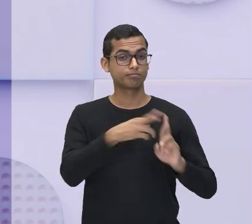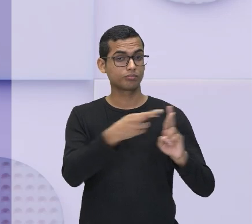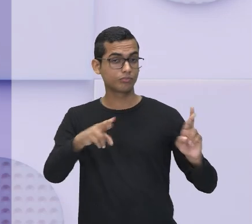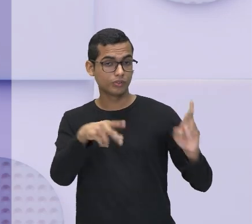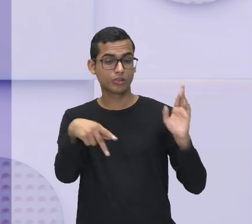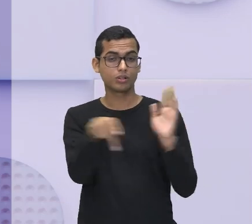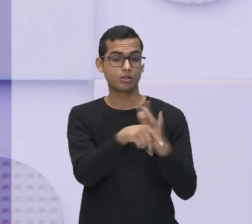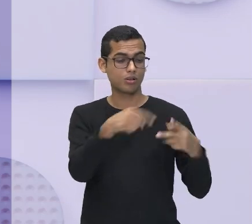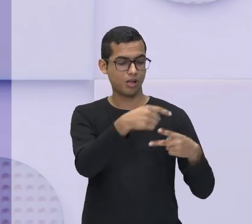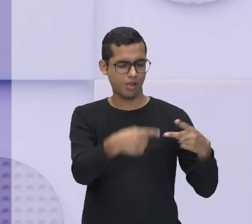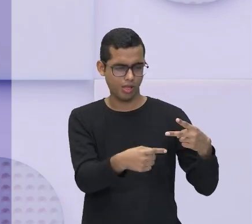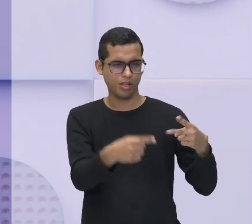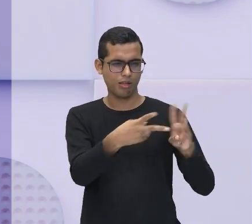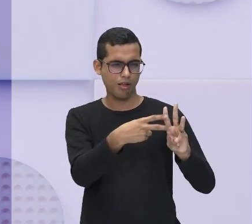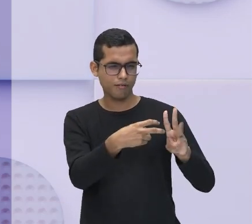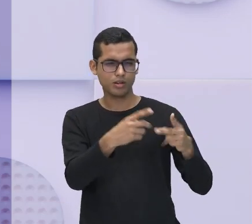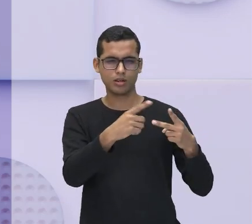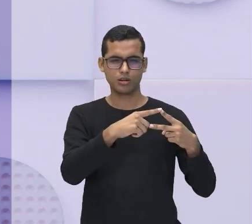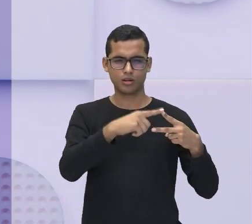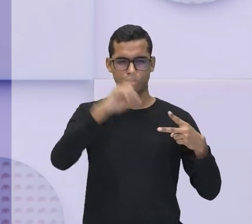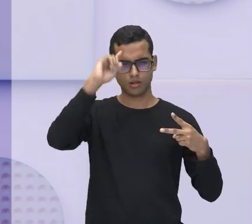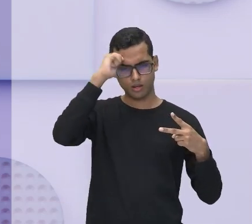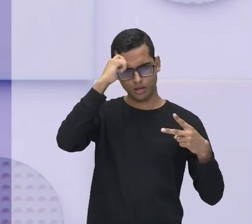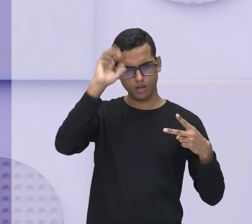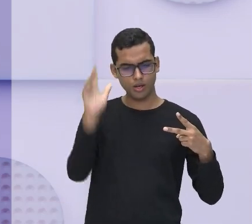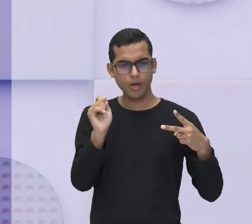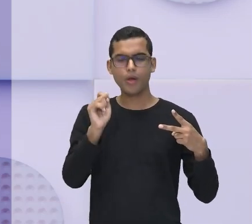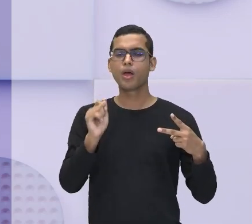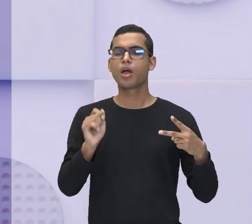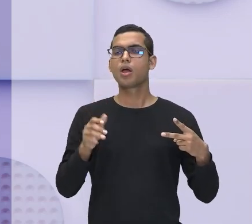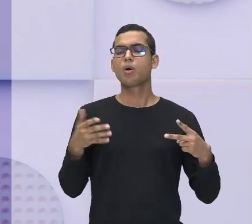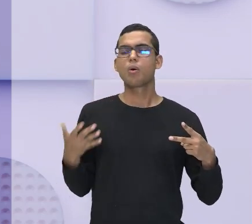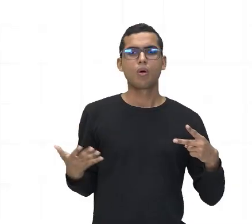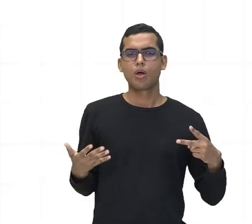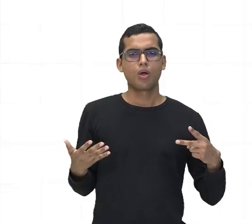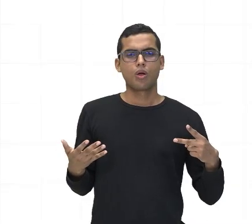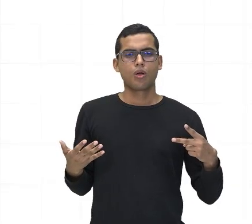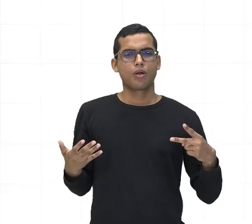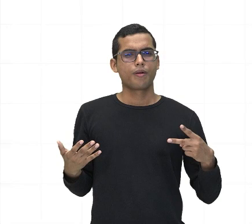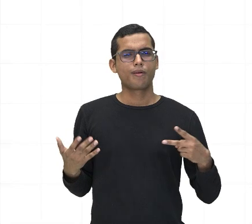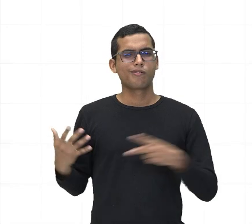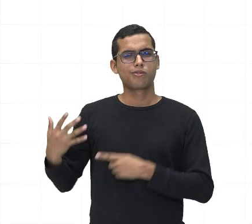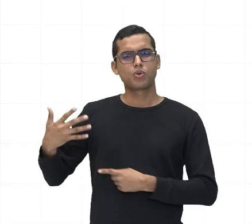religiões ensinam na comunidade religiosa, na sua comunidade de fé.